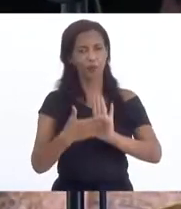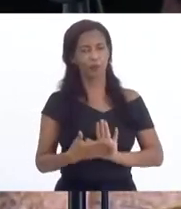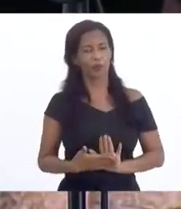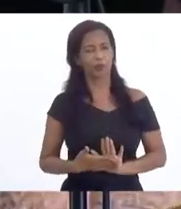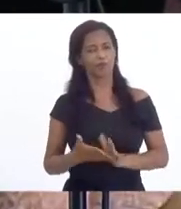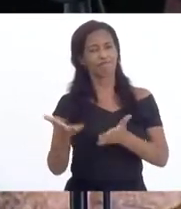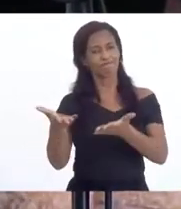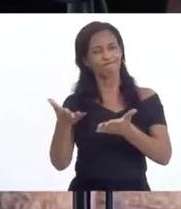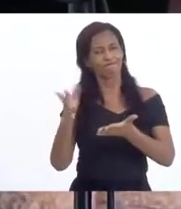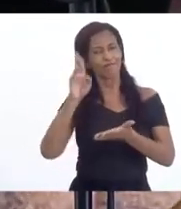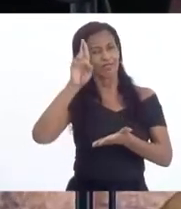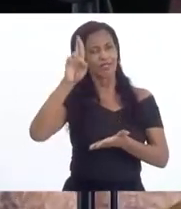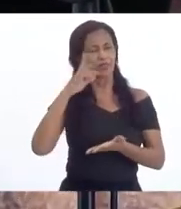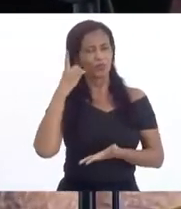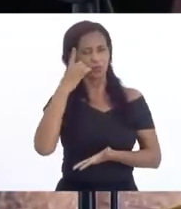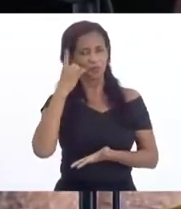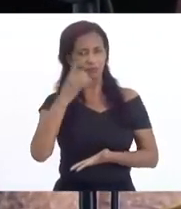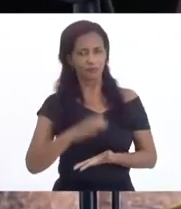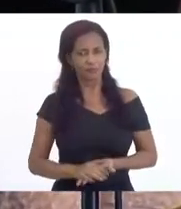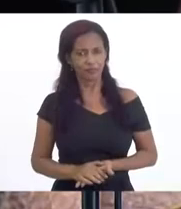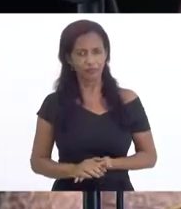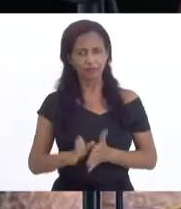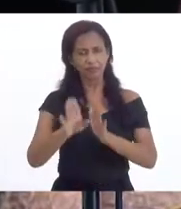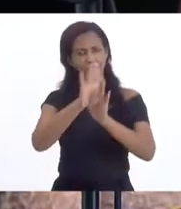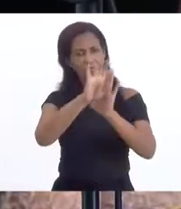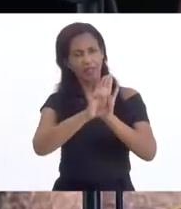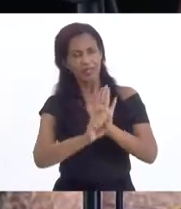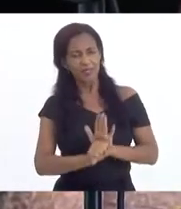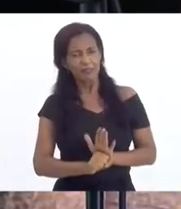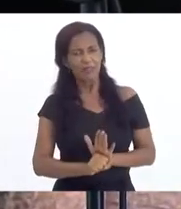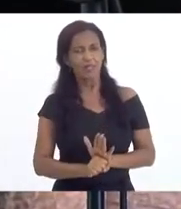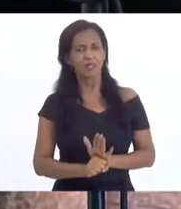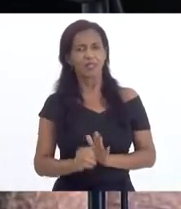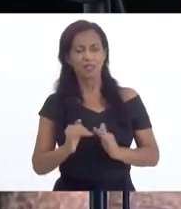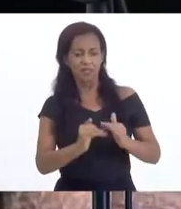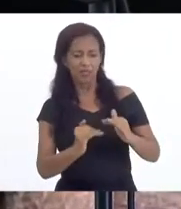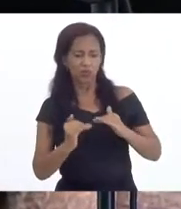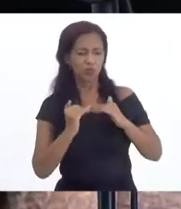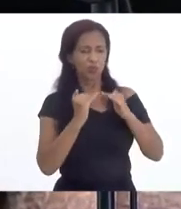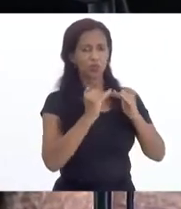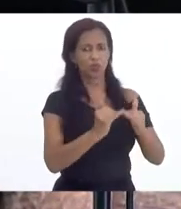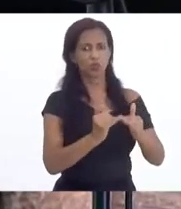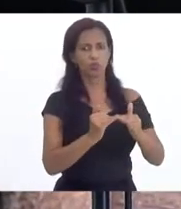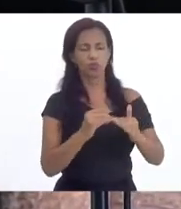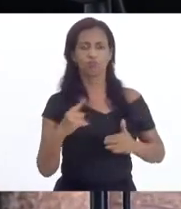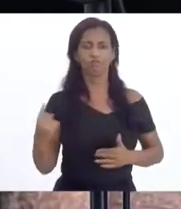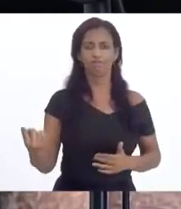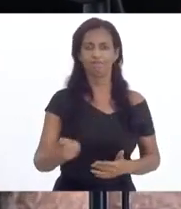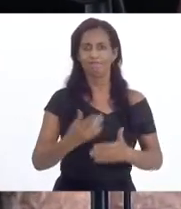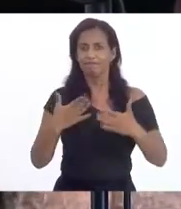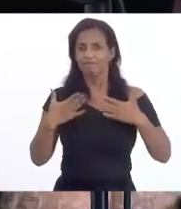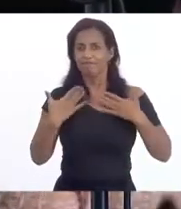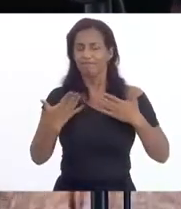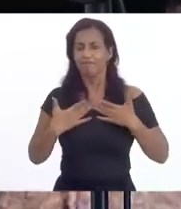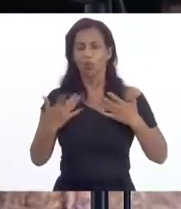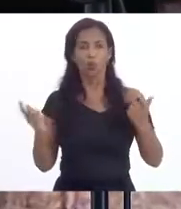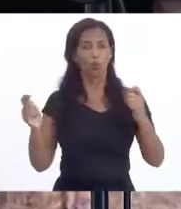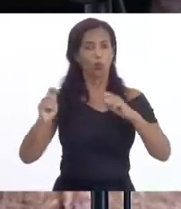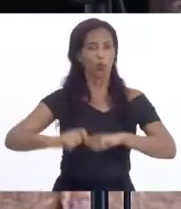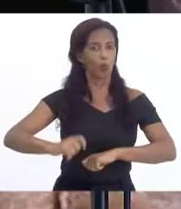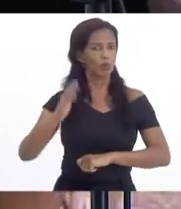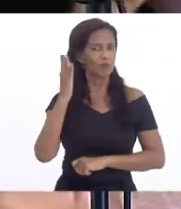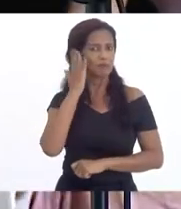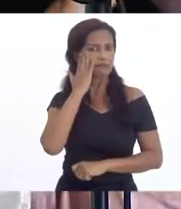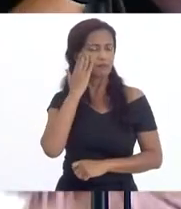propositura do senhor deputado, dessa emenda 86 do Fundo Soberano. a gente fica muito alegre quando a gente pode saber